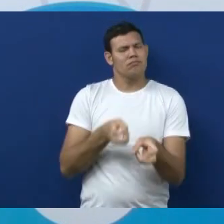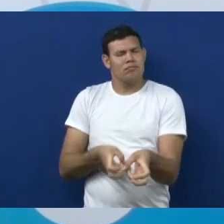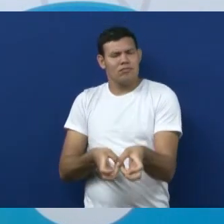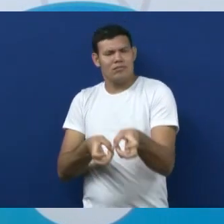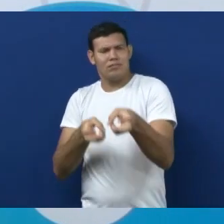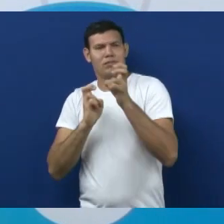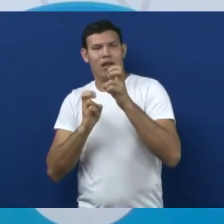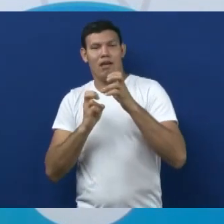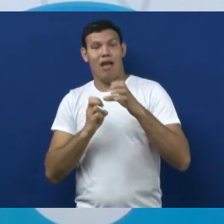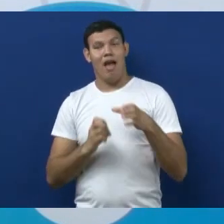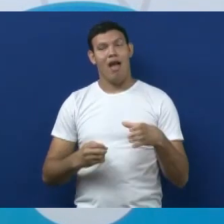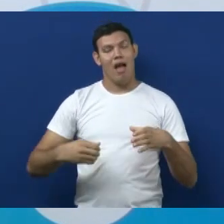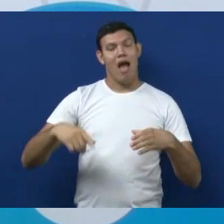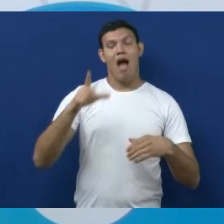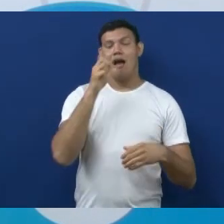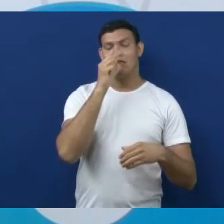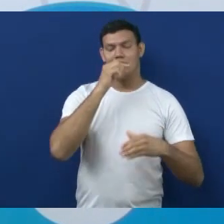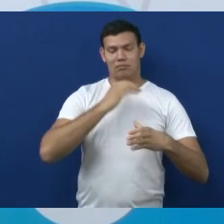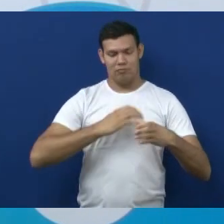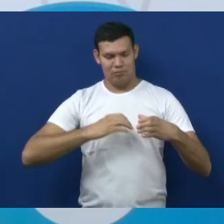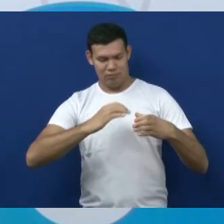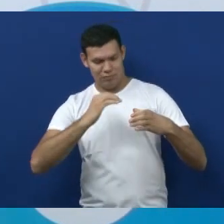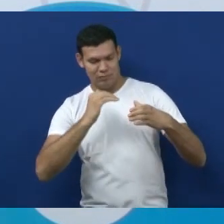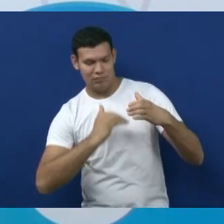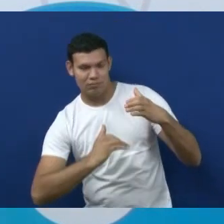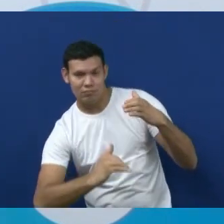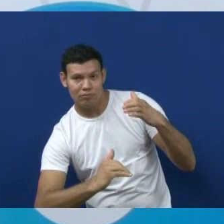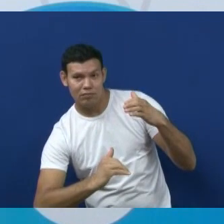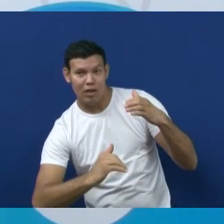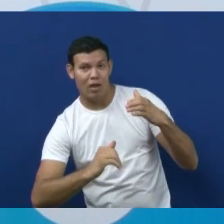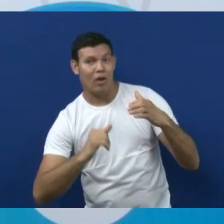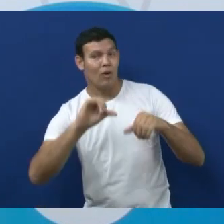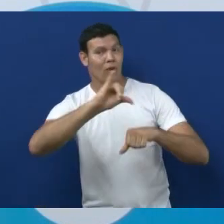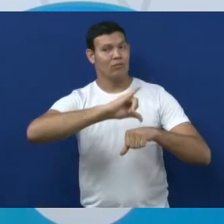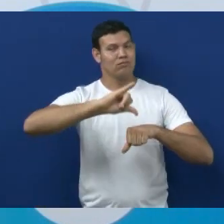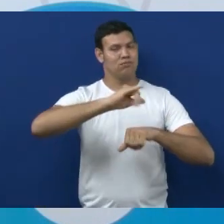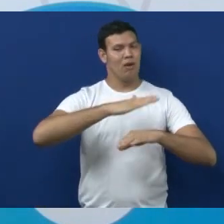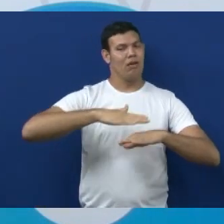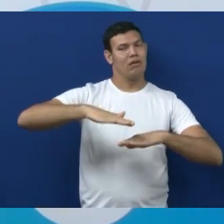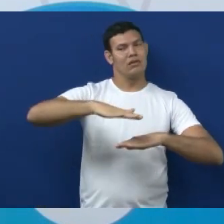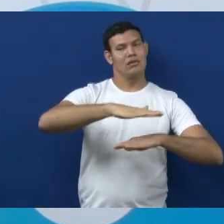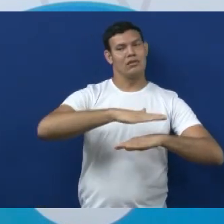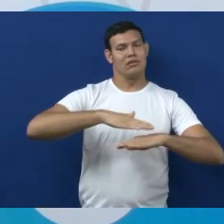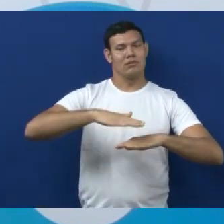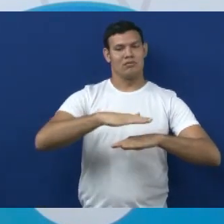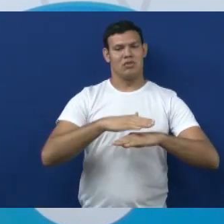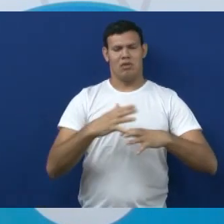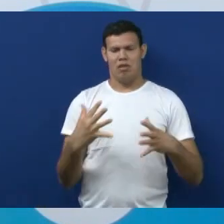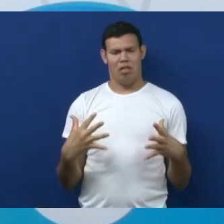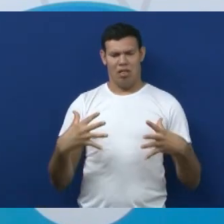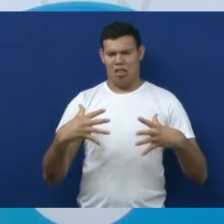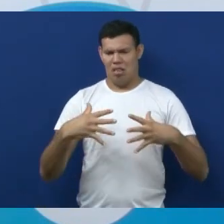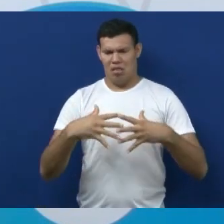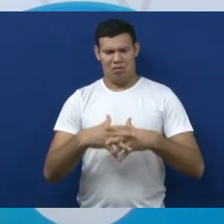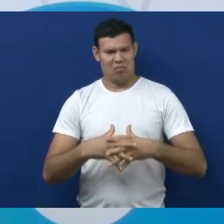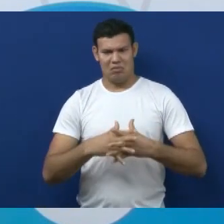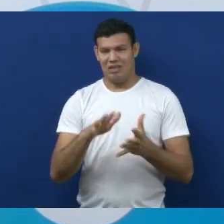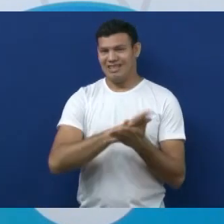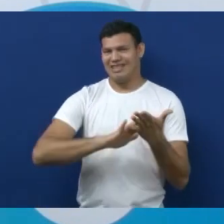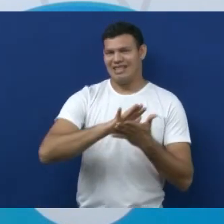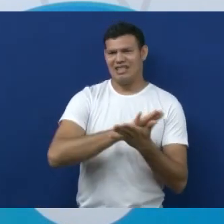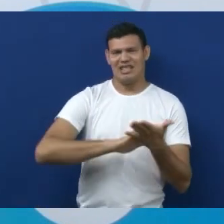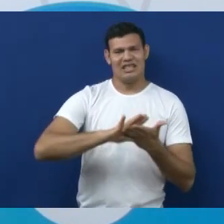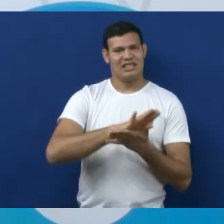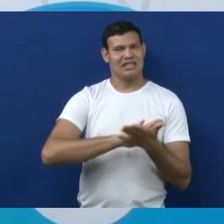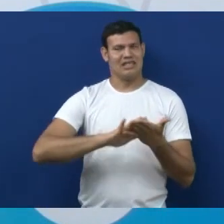também nessa mistura? Que a água e o óleo não se misturam. O que a gente já está observando